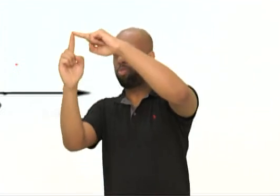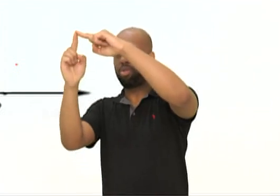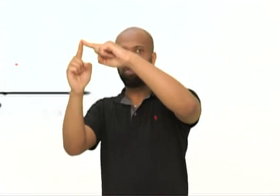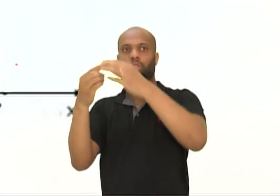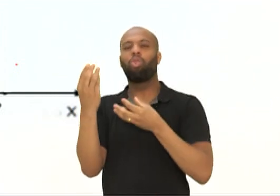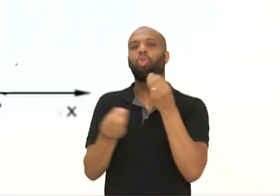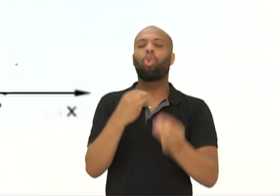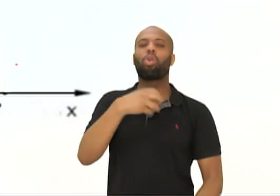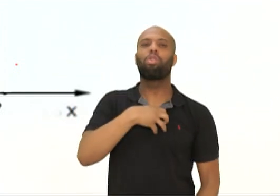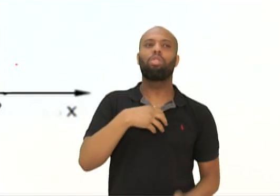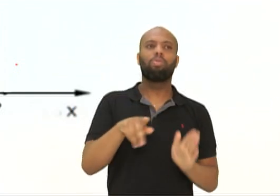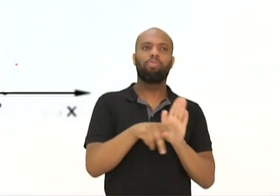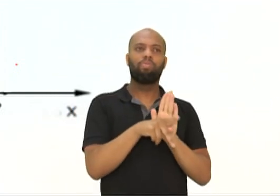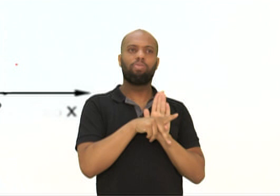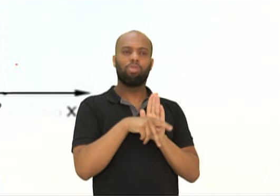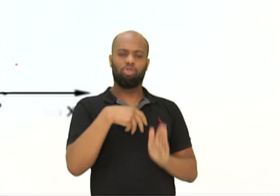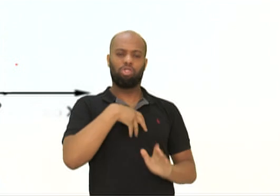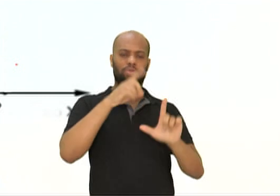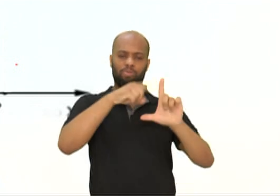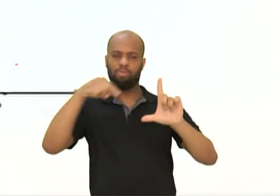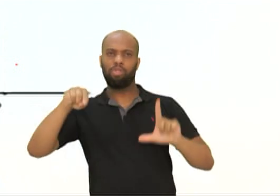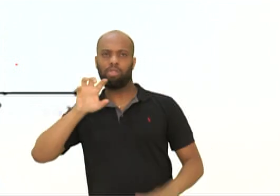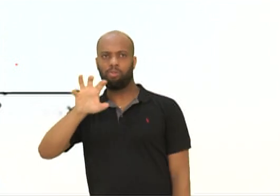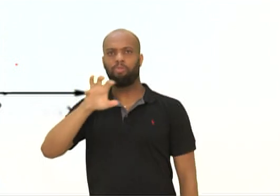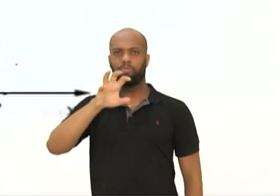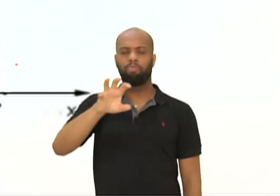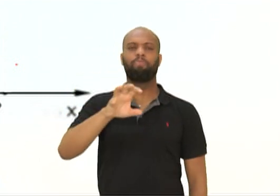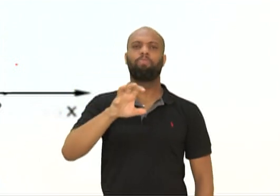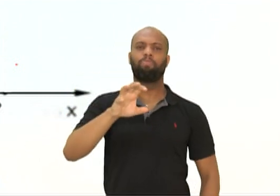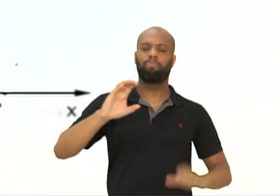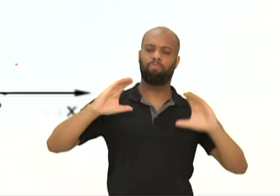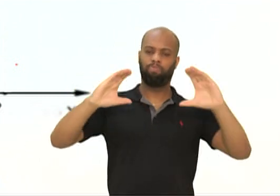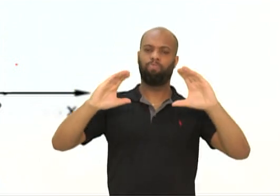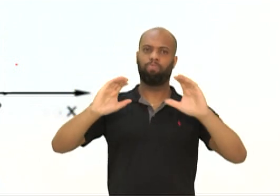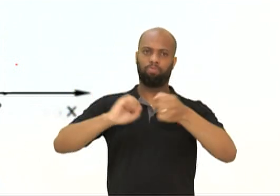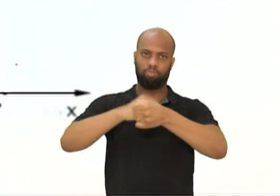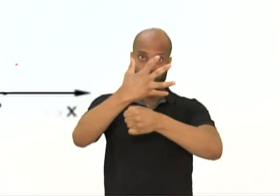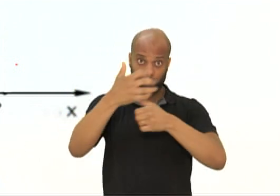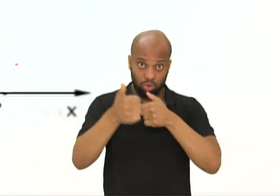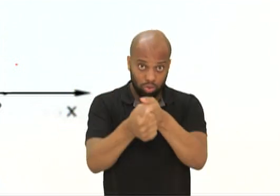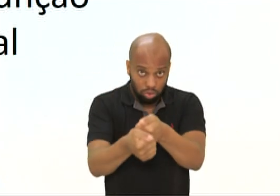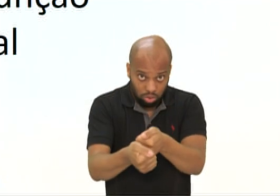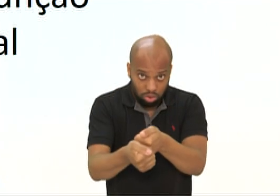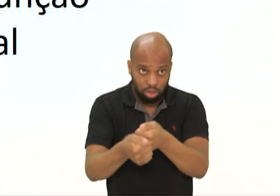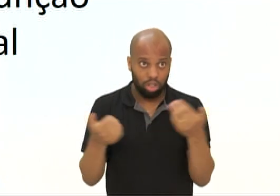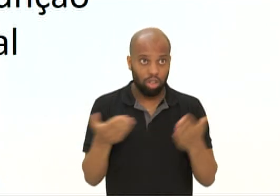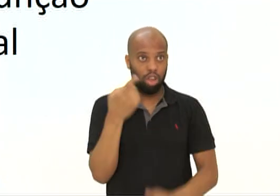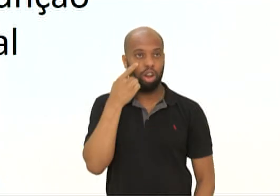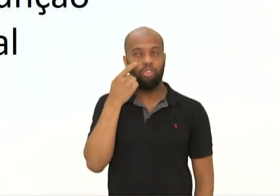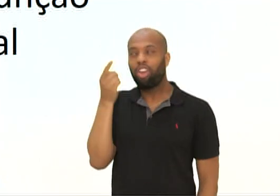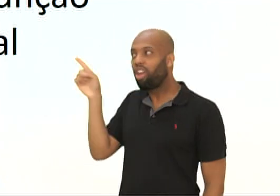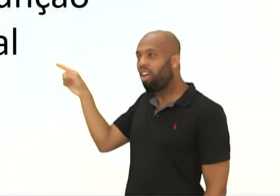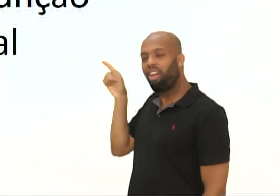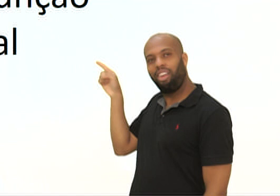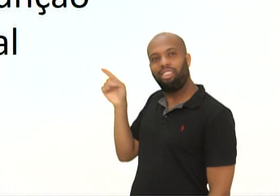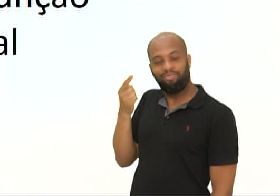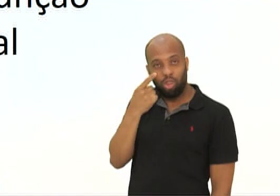Ok, como é que fica a descrição gráfica então da função exponencial? Está acompanhando? Próxima tela, olha